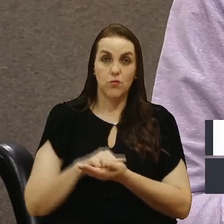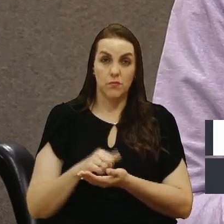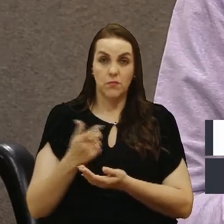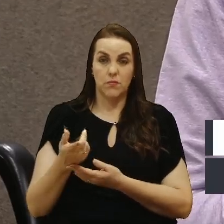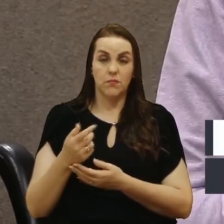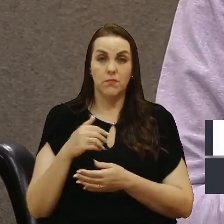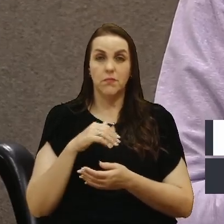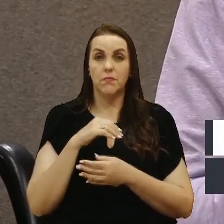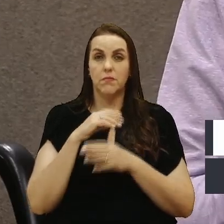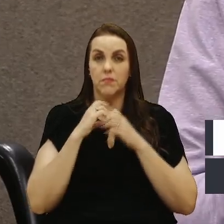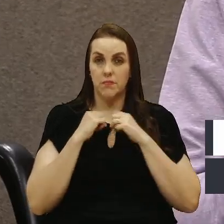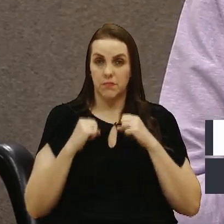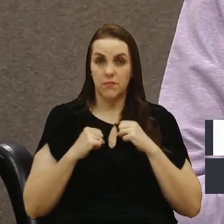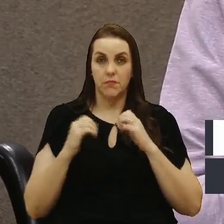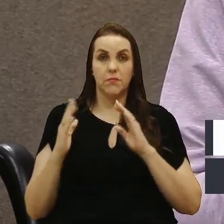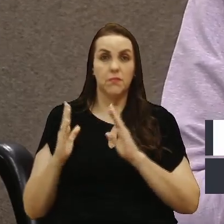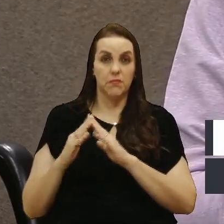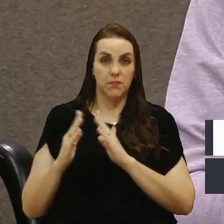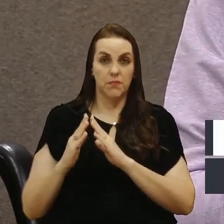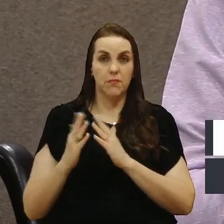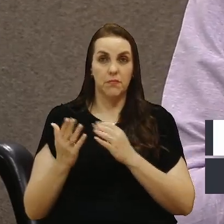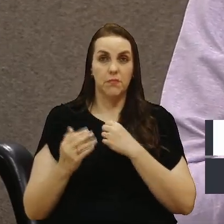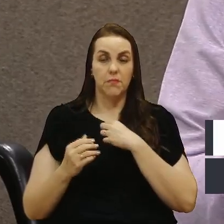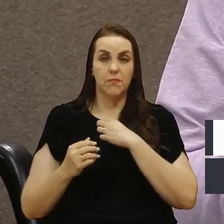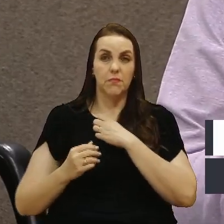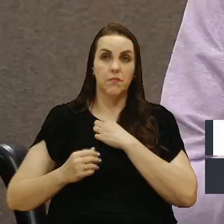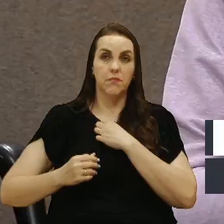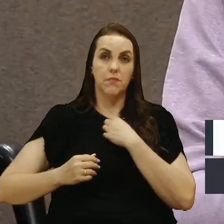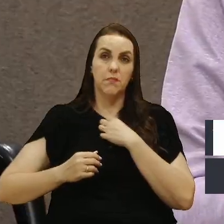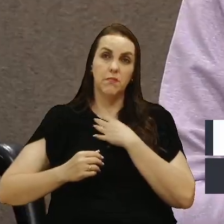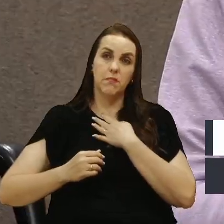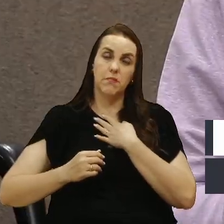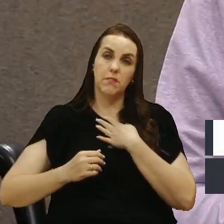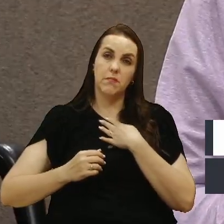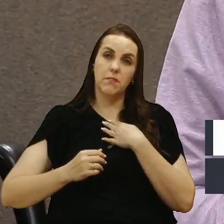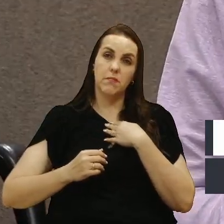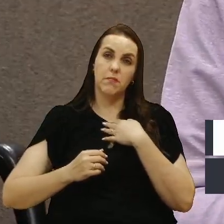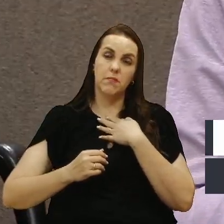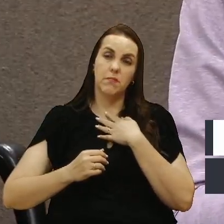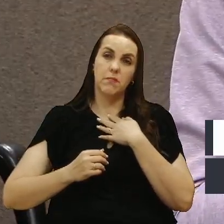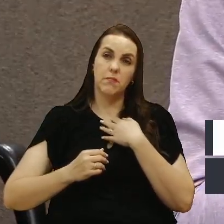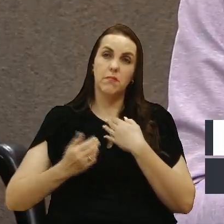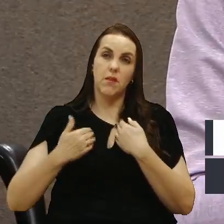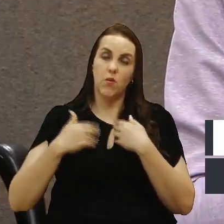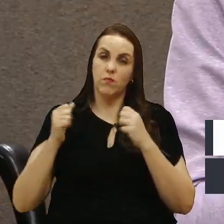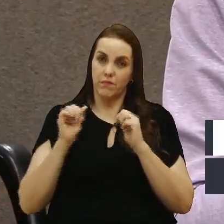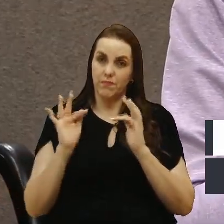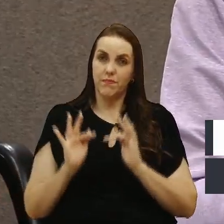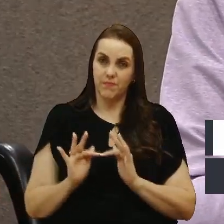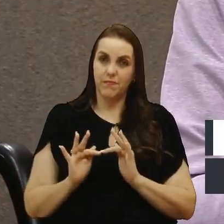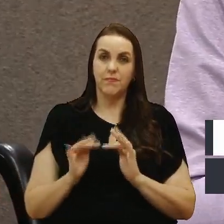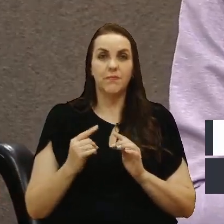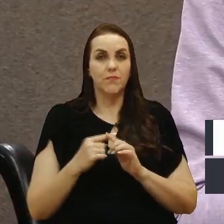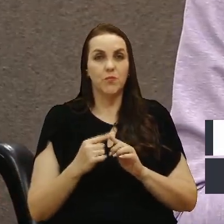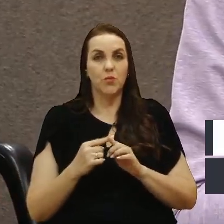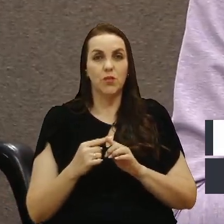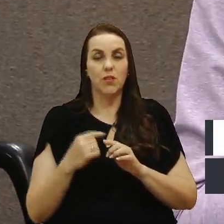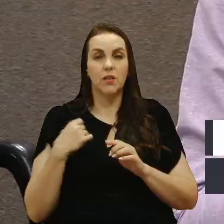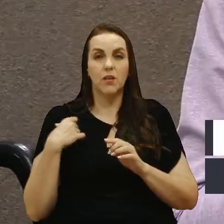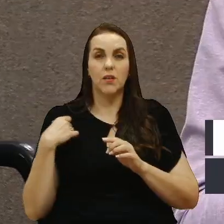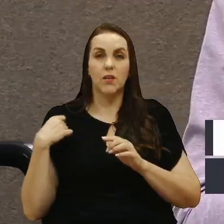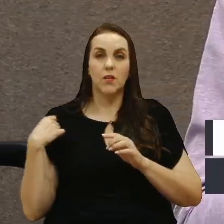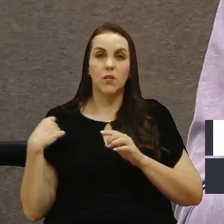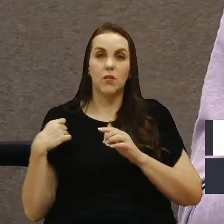fiquei... Uma parte, vereador. Momento oportuno. Eu fiquei muito feliz porque eu cheguei e olhei a pasta, uma pasta